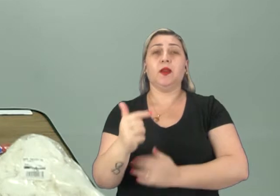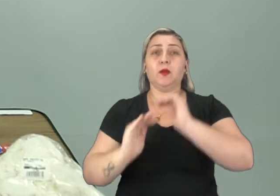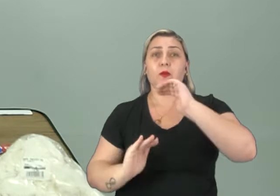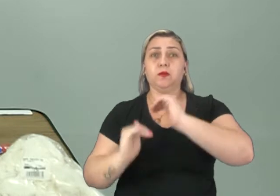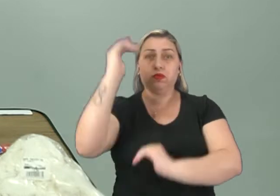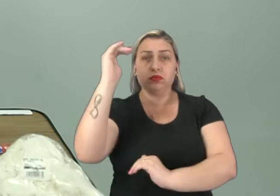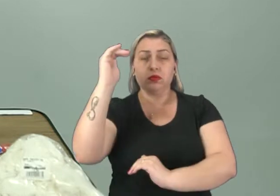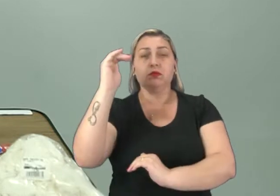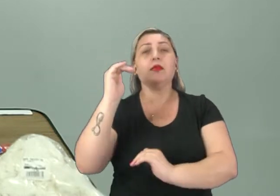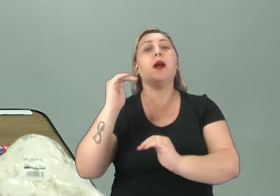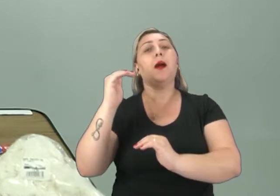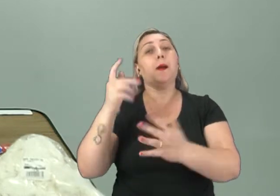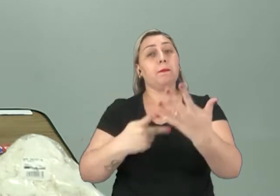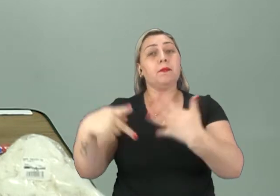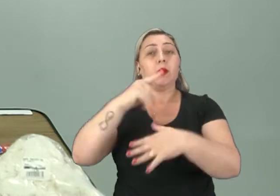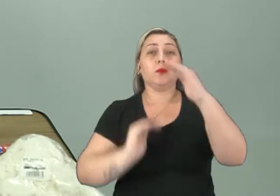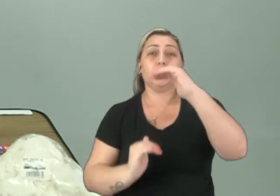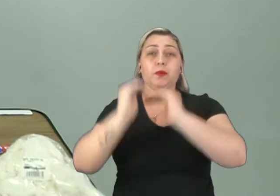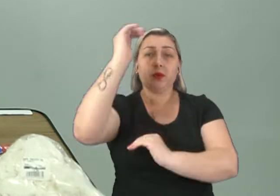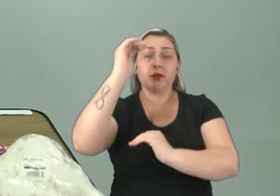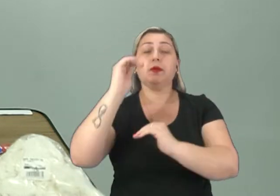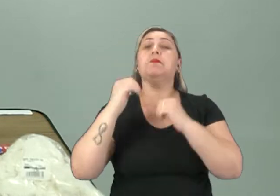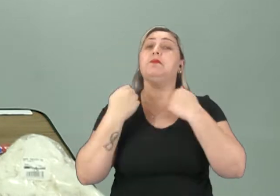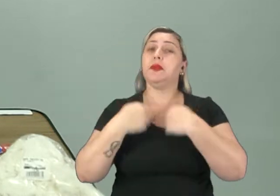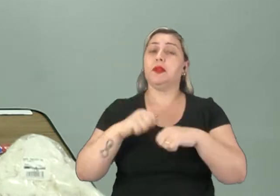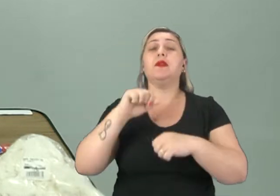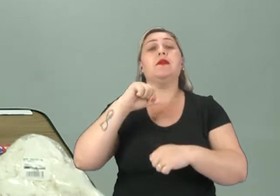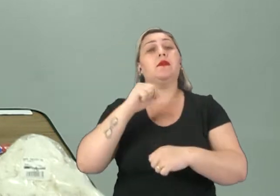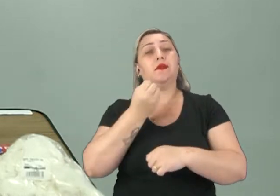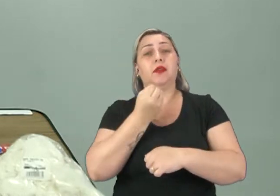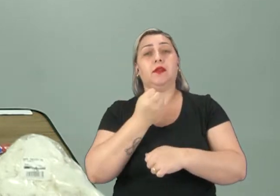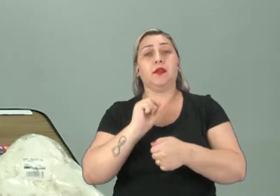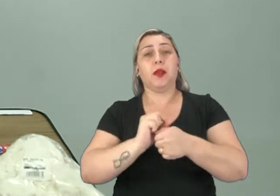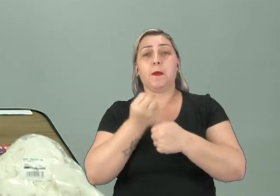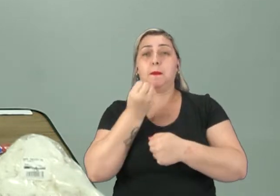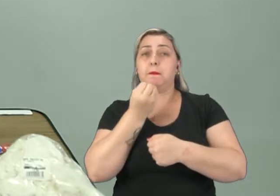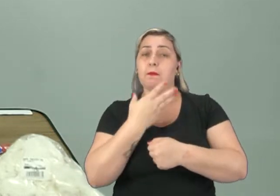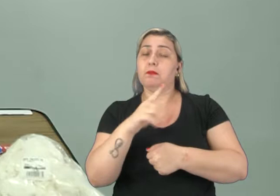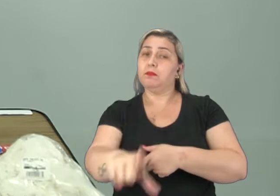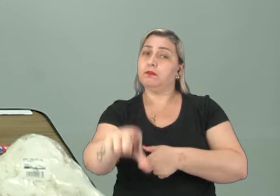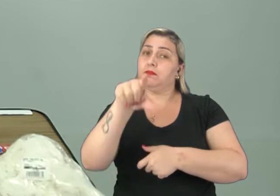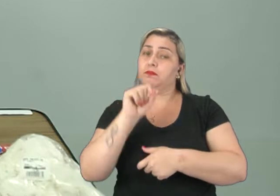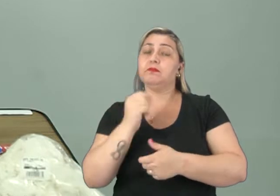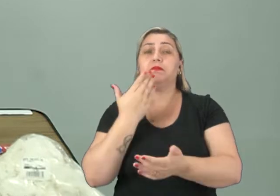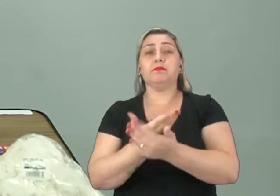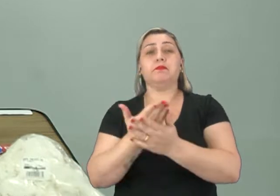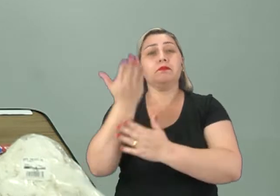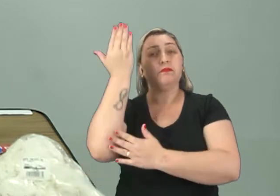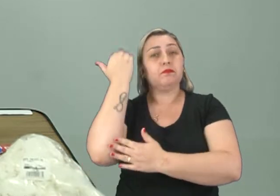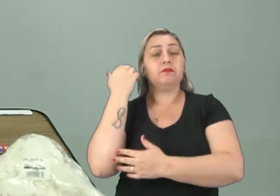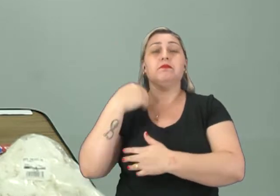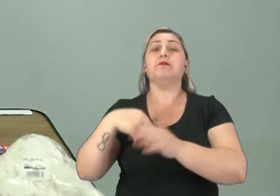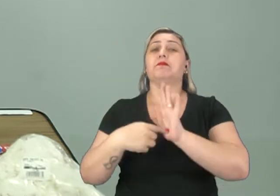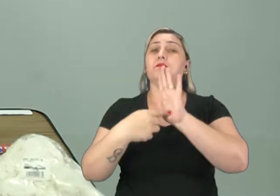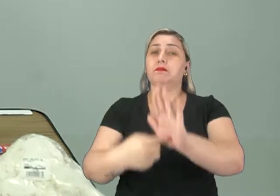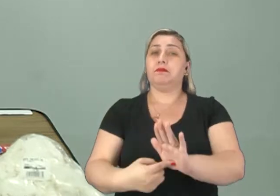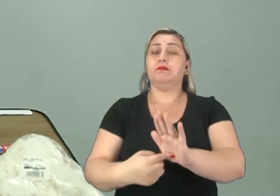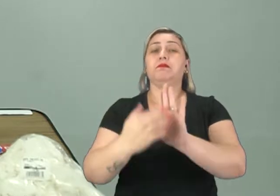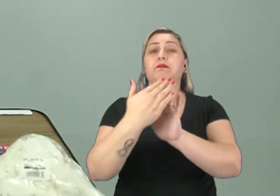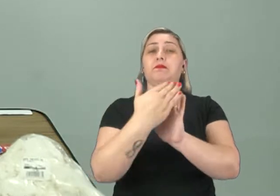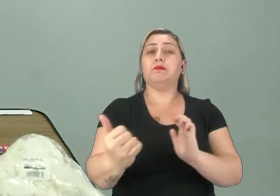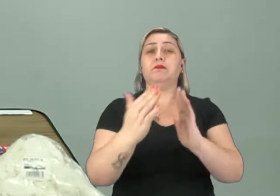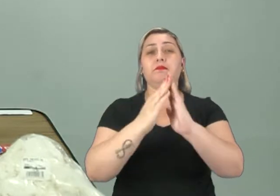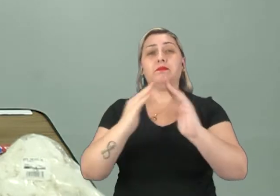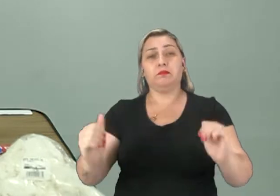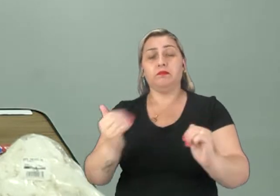né? Principalmente os excessos. E devemos fazer as boas escolhas. Na aula anterior, mostrei para vocês também uma pirâmide,